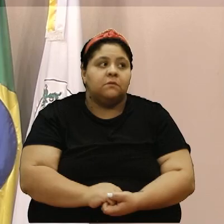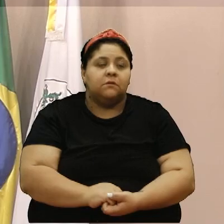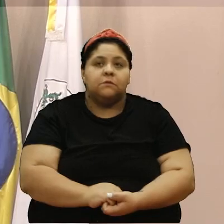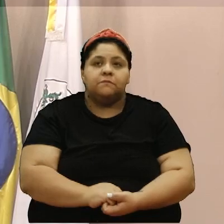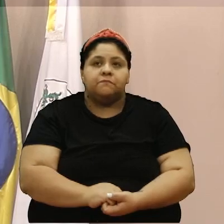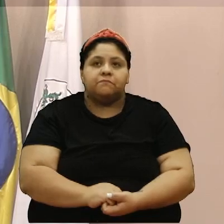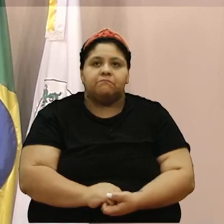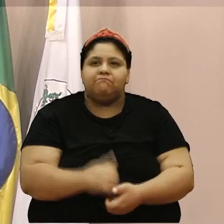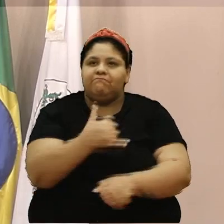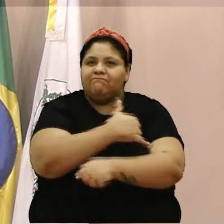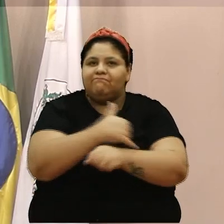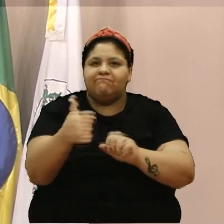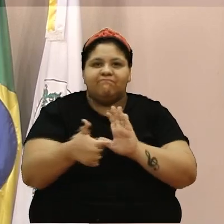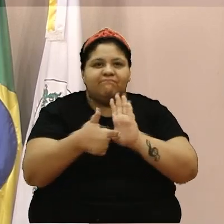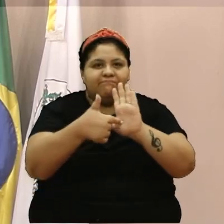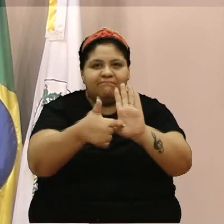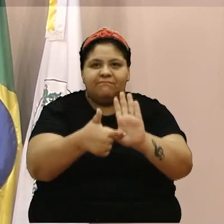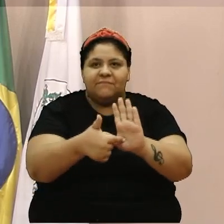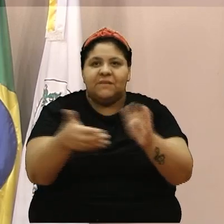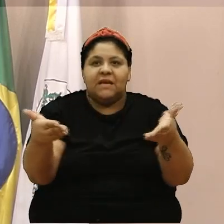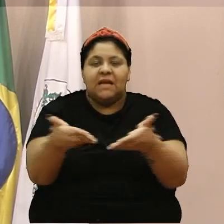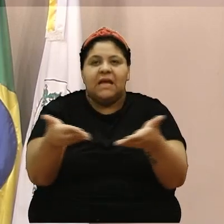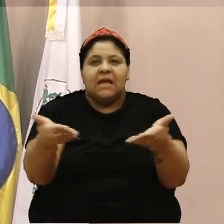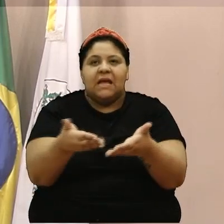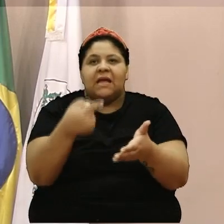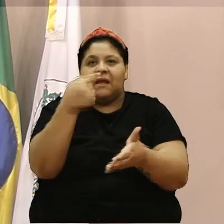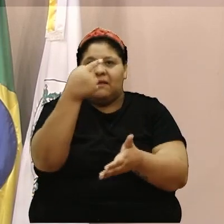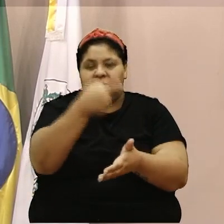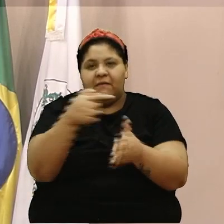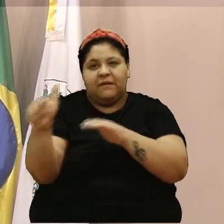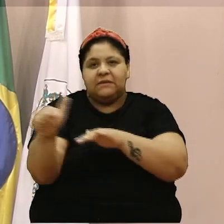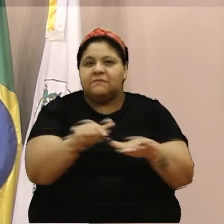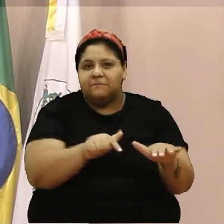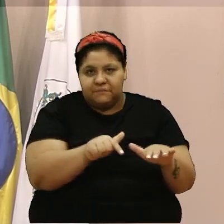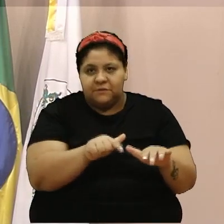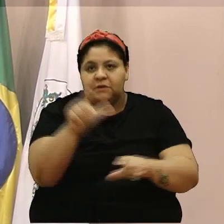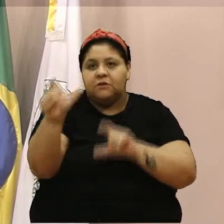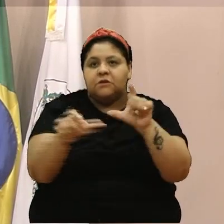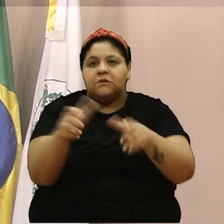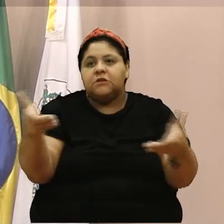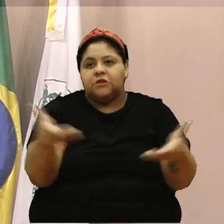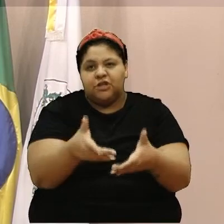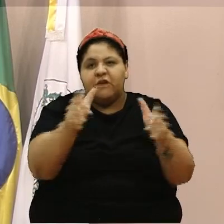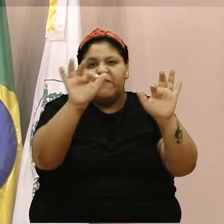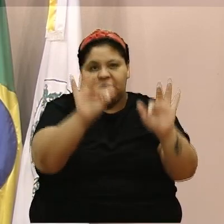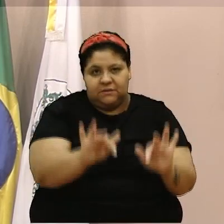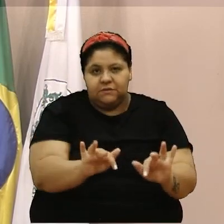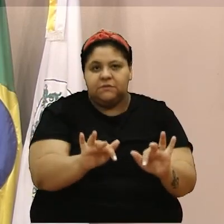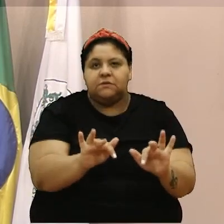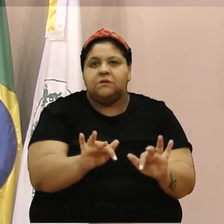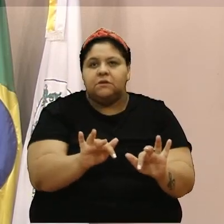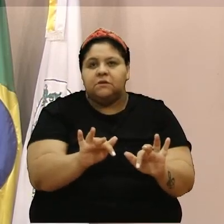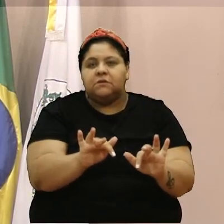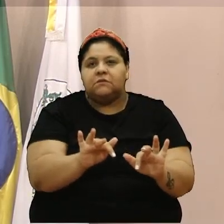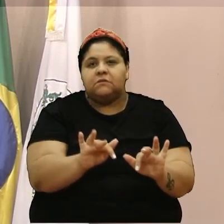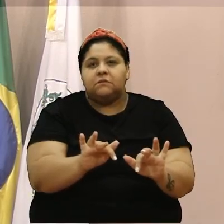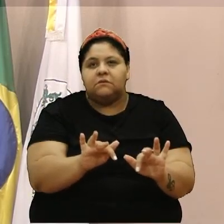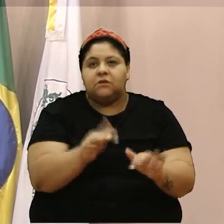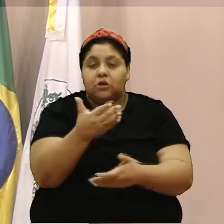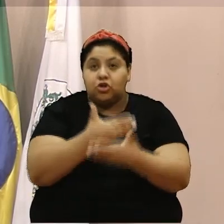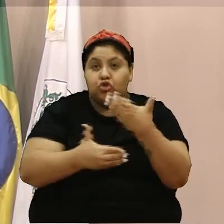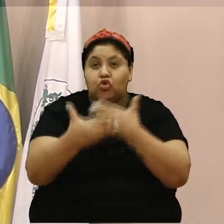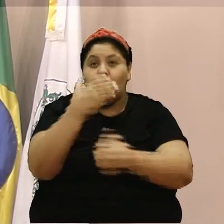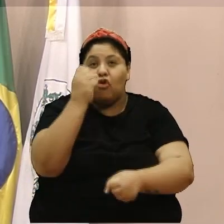Não passou o que eu queria, que era mais fundo. Mas aqui já estão, foi essa semana, então, o pessoal já estava finalizando ali essa parte. Toda aquela